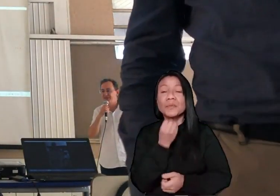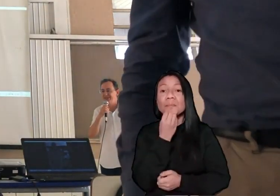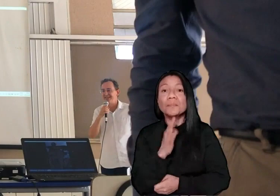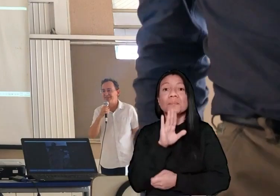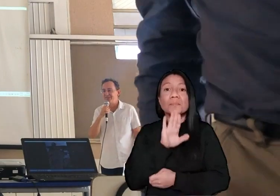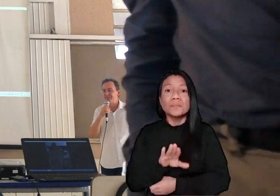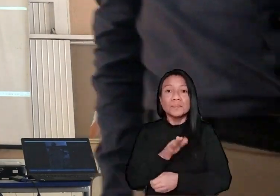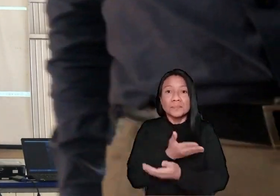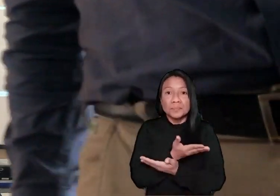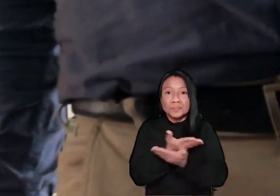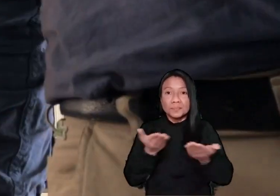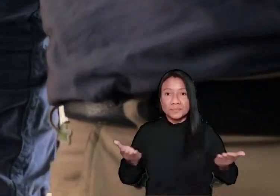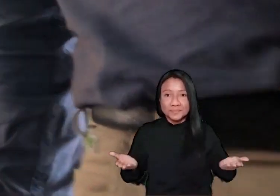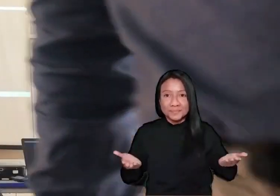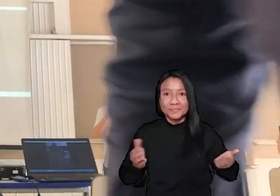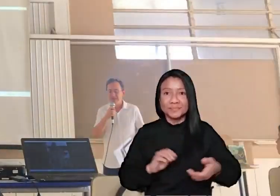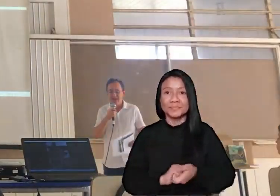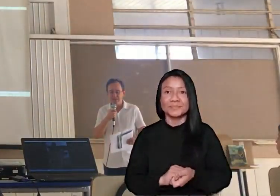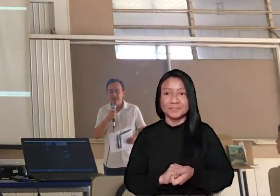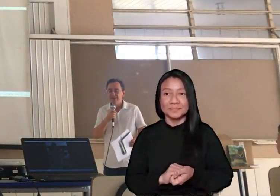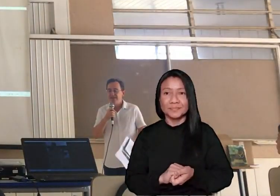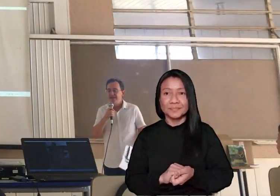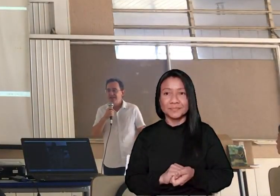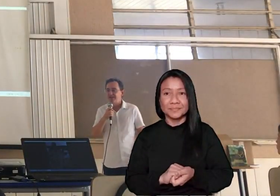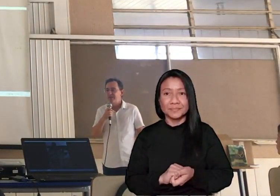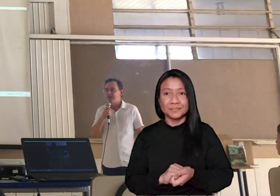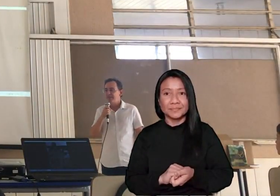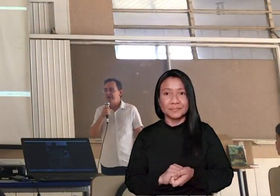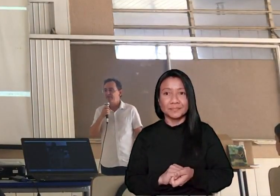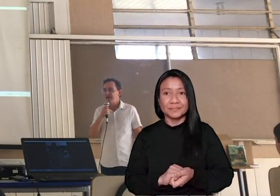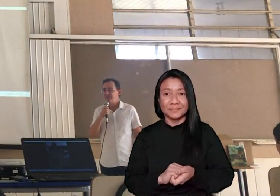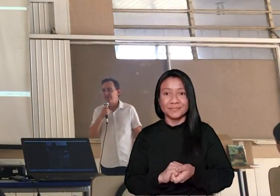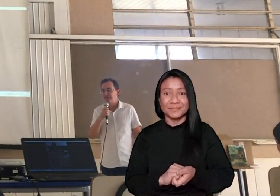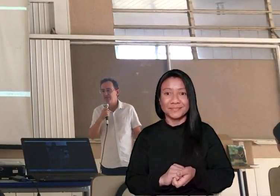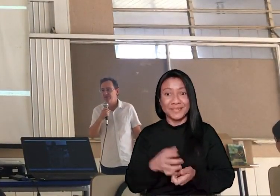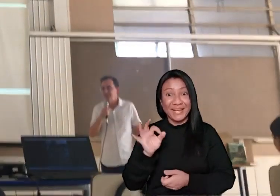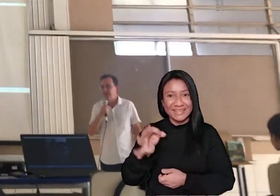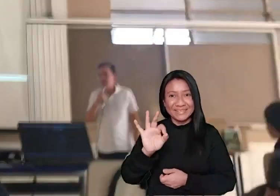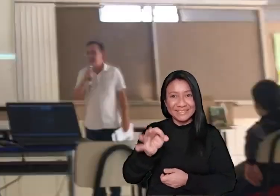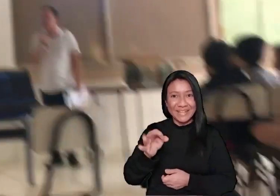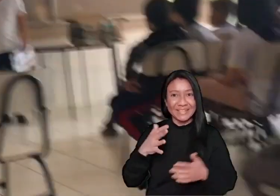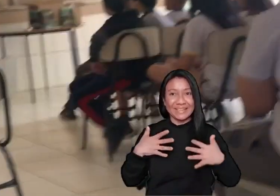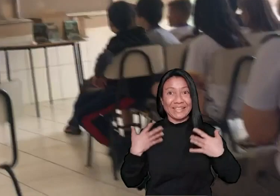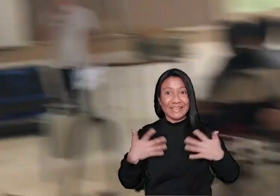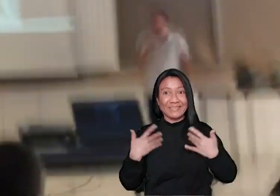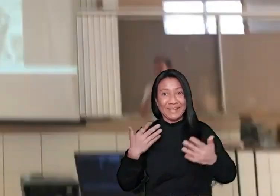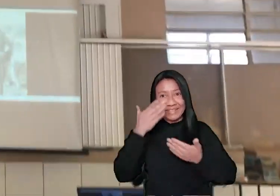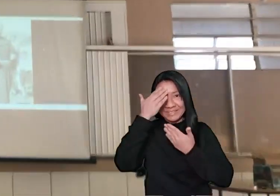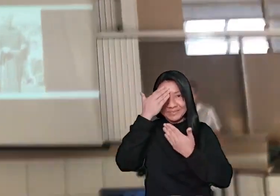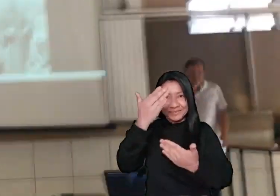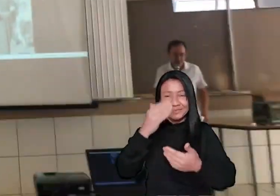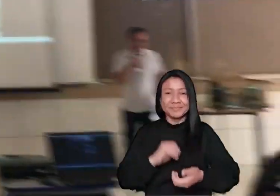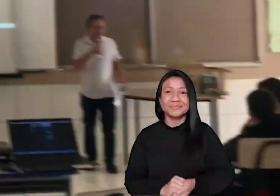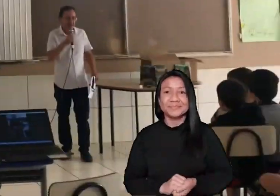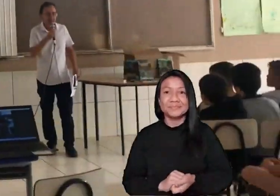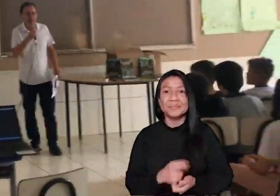É isso aí, muito bem, muito bem. Obrigado. Então, meu nome é Flávio Pedrão, trabalho no Jornal do